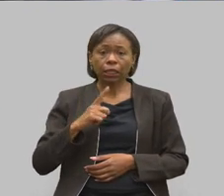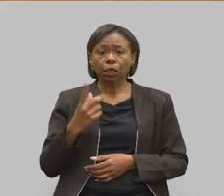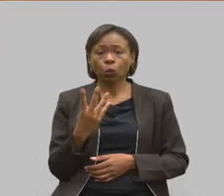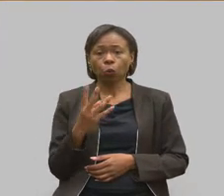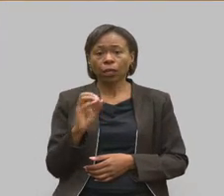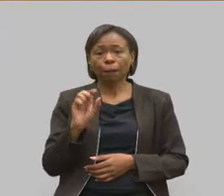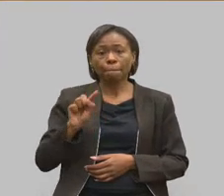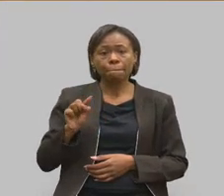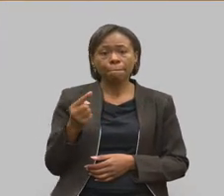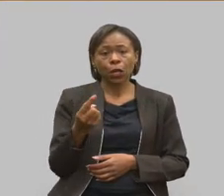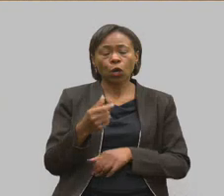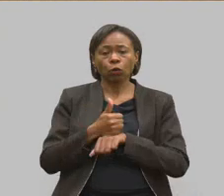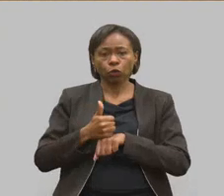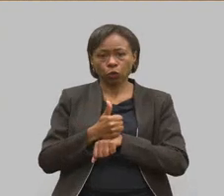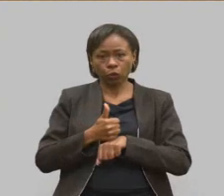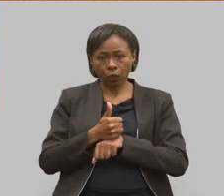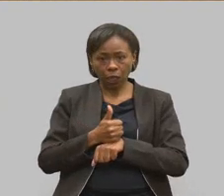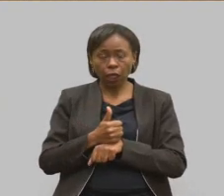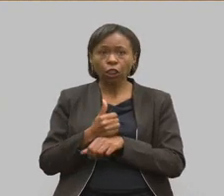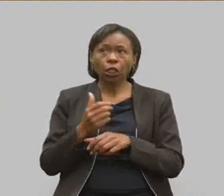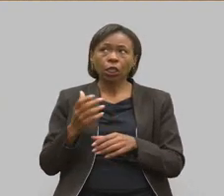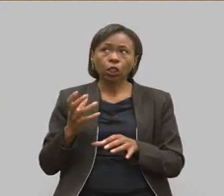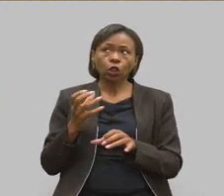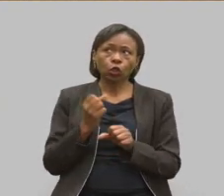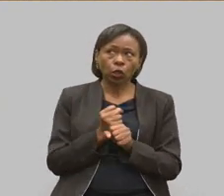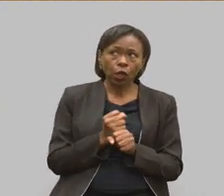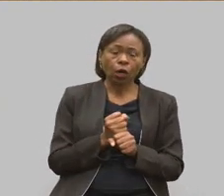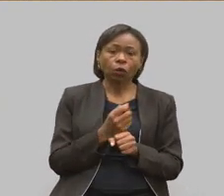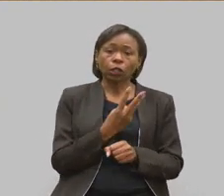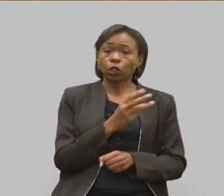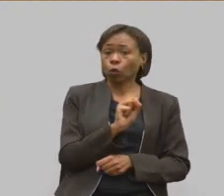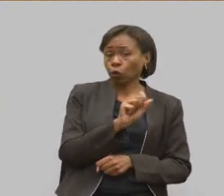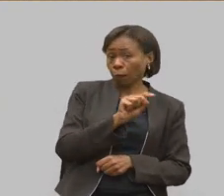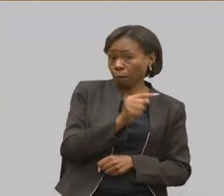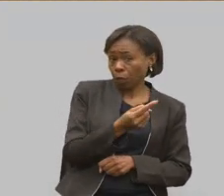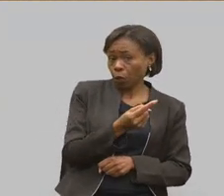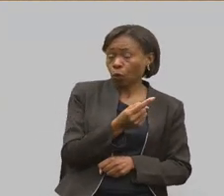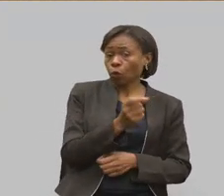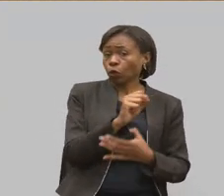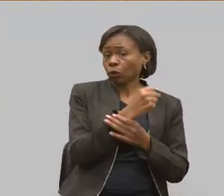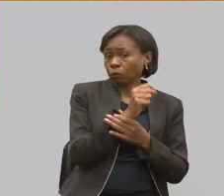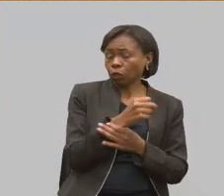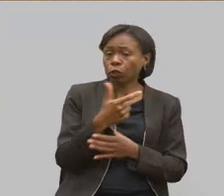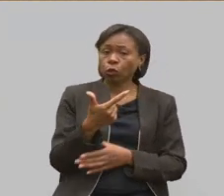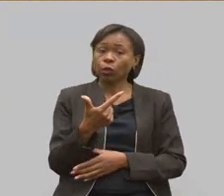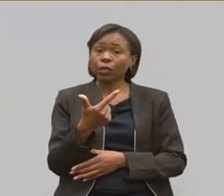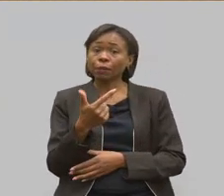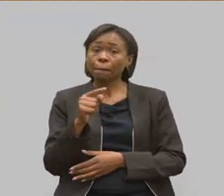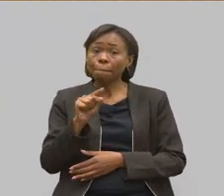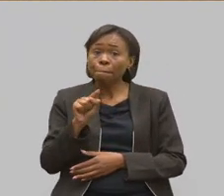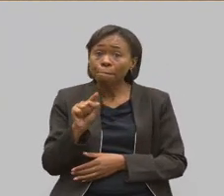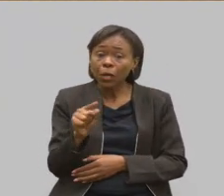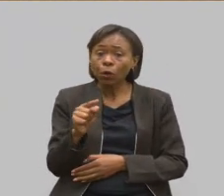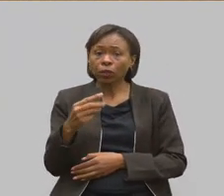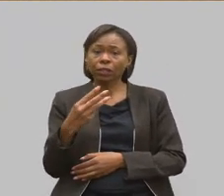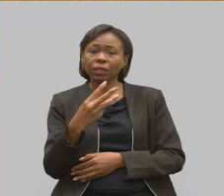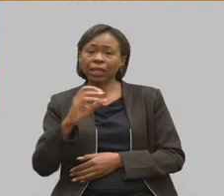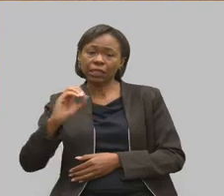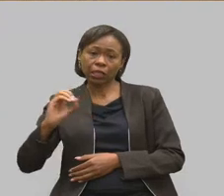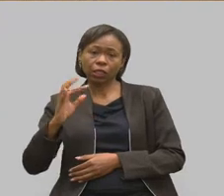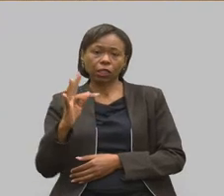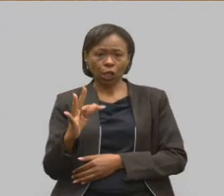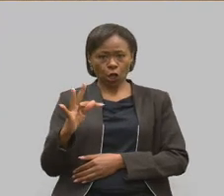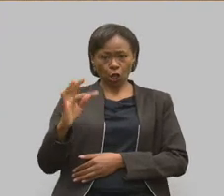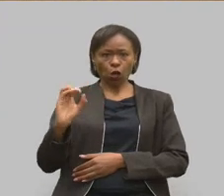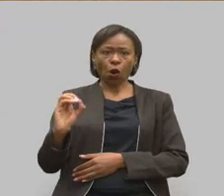profissionais dentre esses 38.000 fisioterapeutas e 2300 terapeutas ocupacionais o número dos terapeutas ocupacionais é